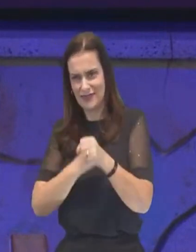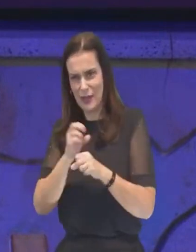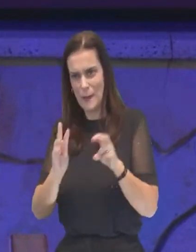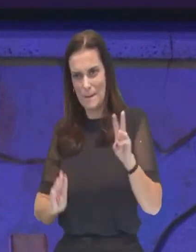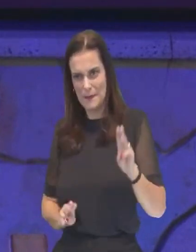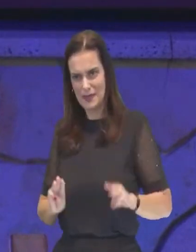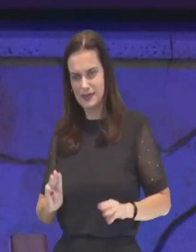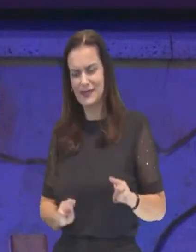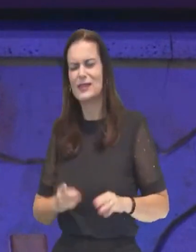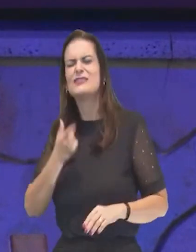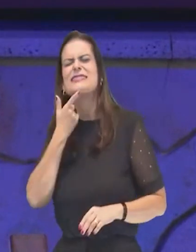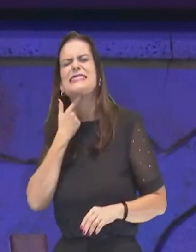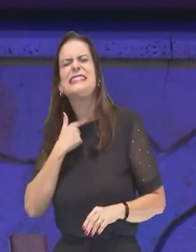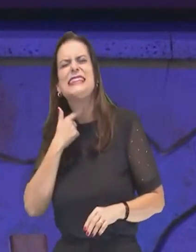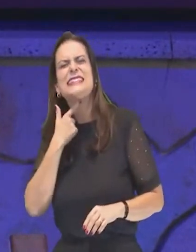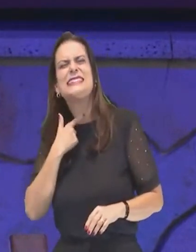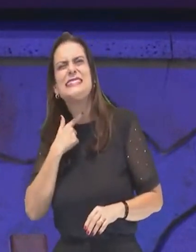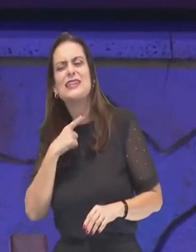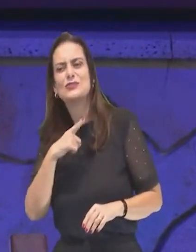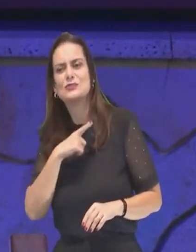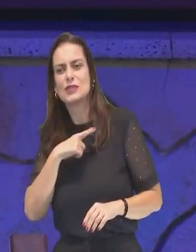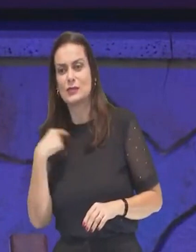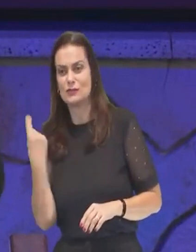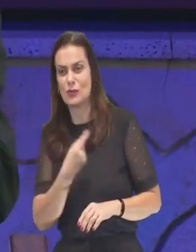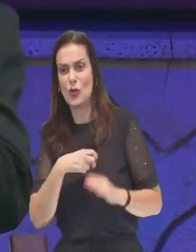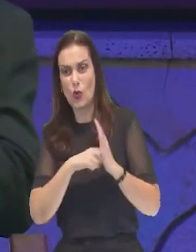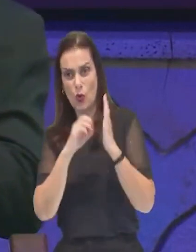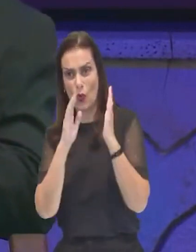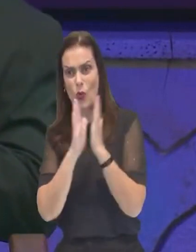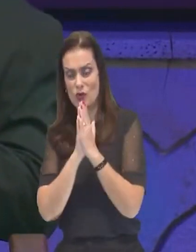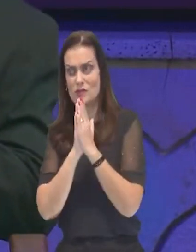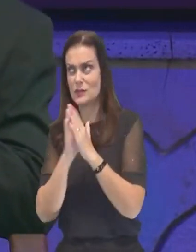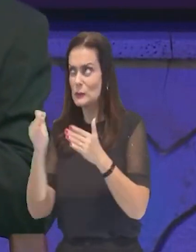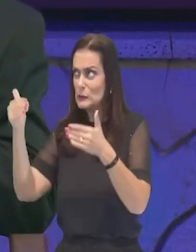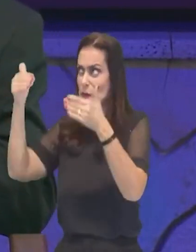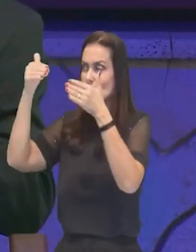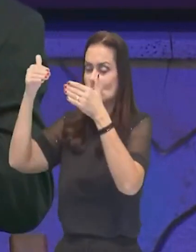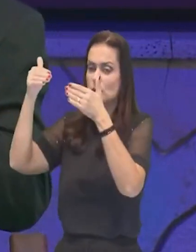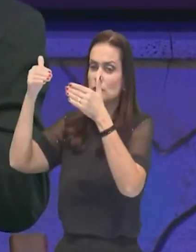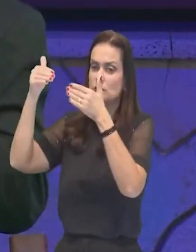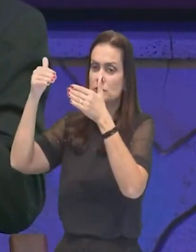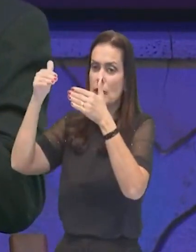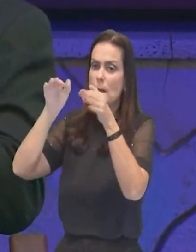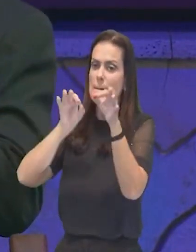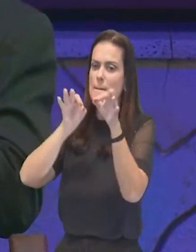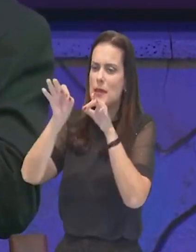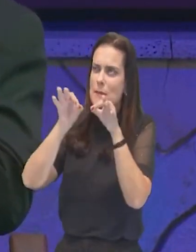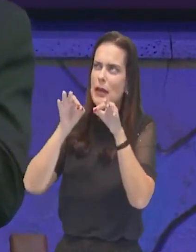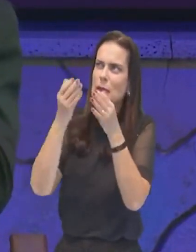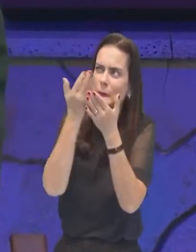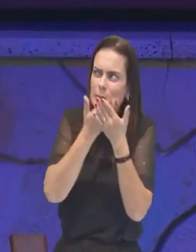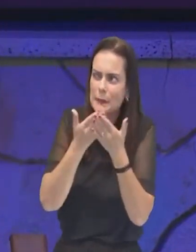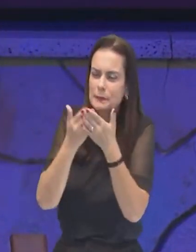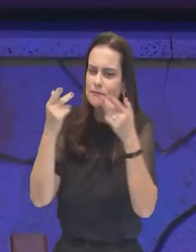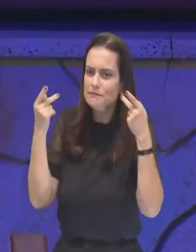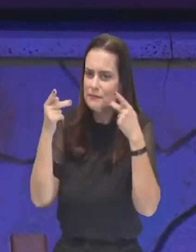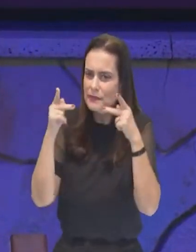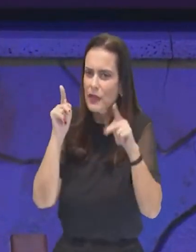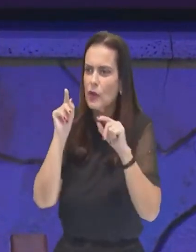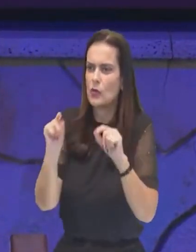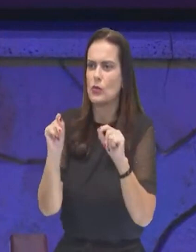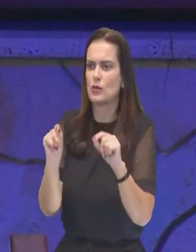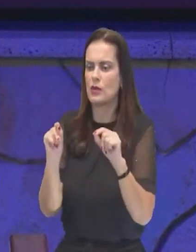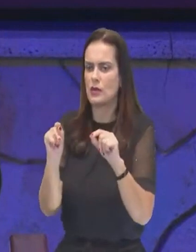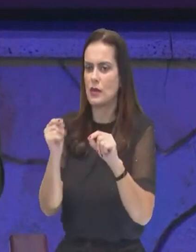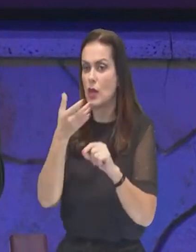maior desejo que surge no coração, e esta é a oração diante do Pai, para preparar uma mensagem como esta,